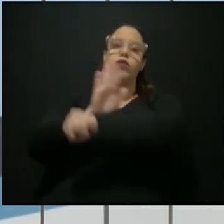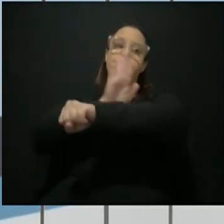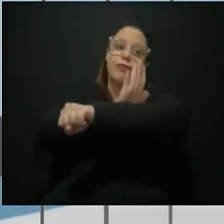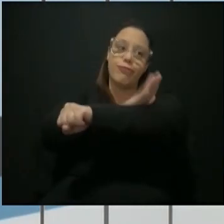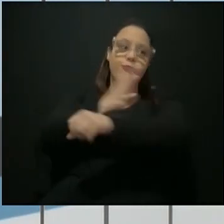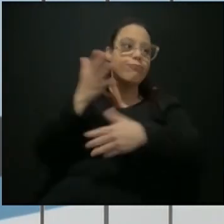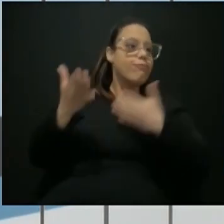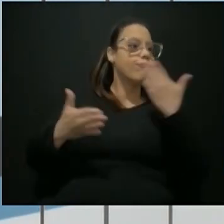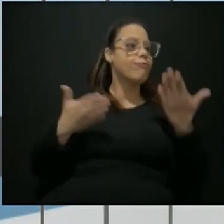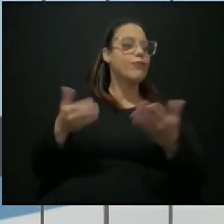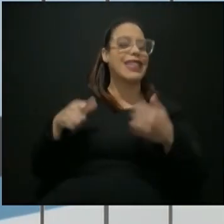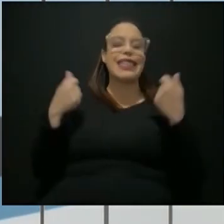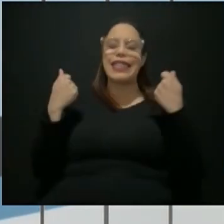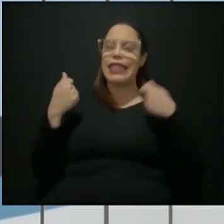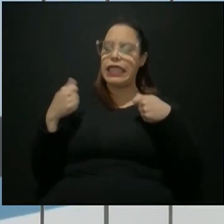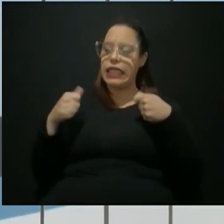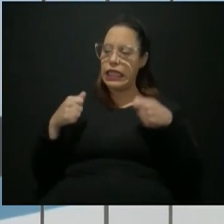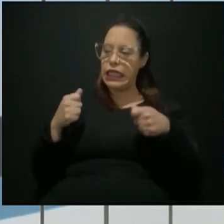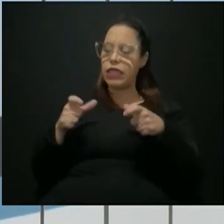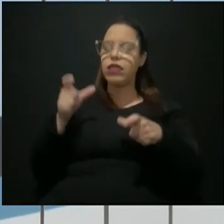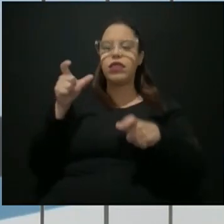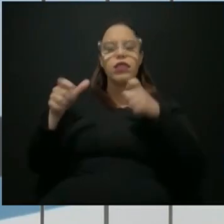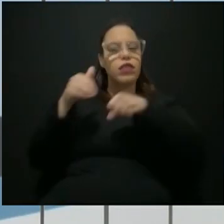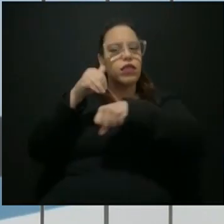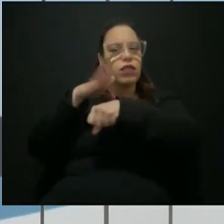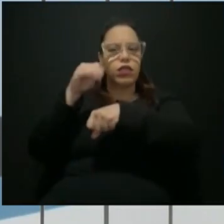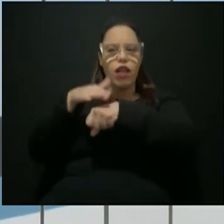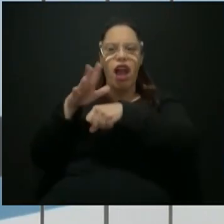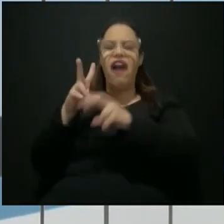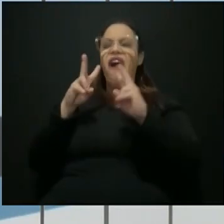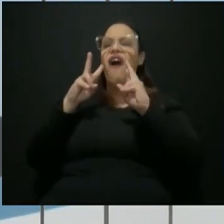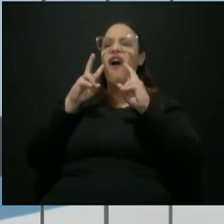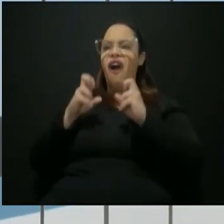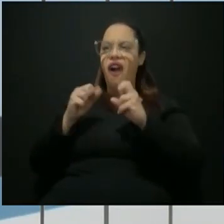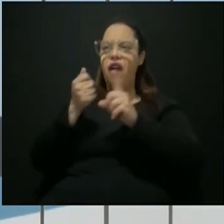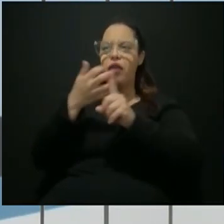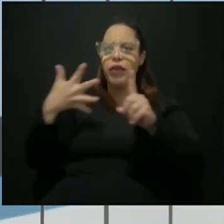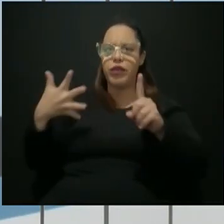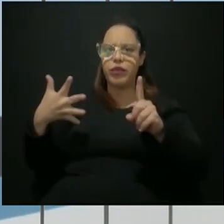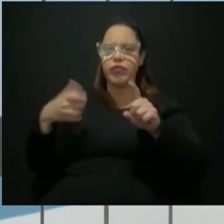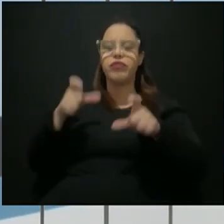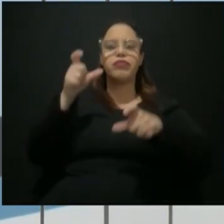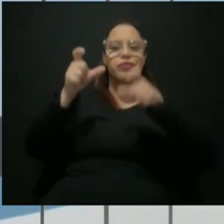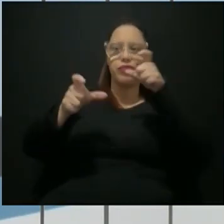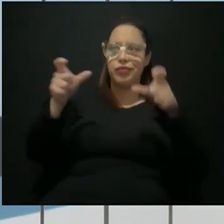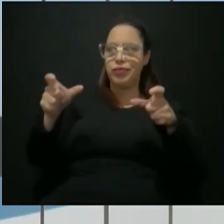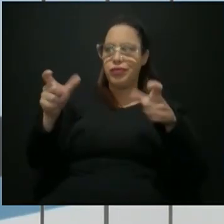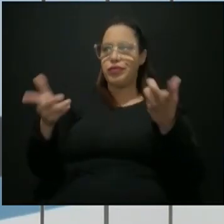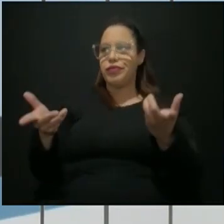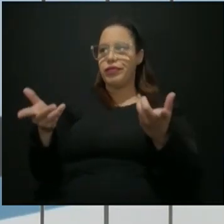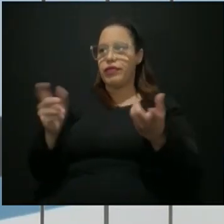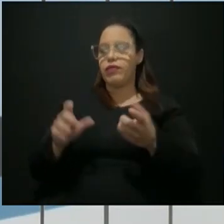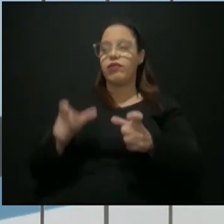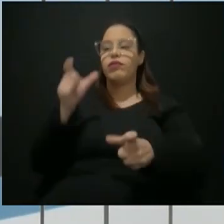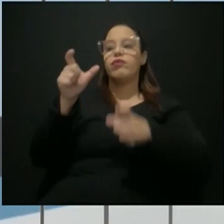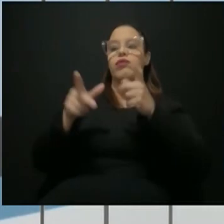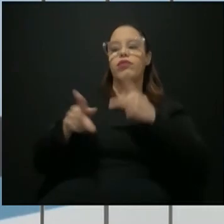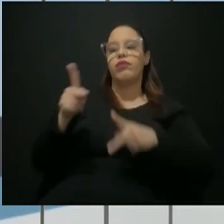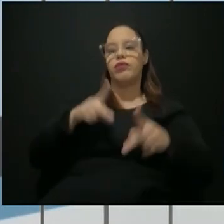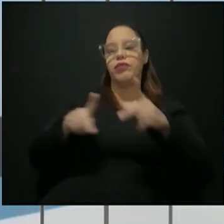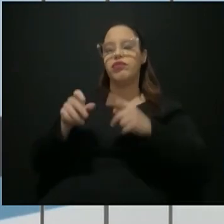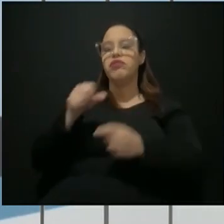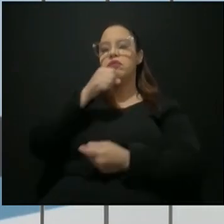precisa cada vez mais identificar as características desse grupo etário. Quando a população de pessoas idosas era em torno